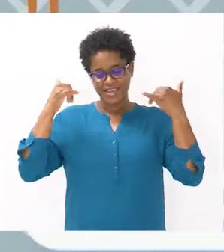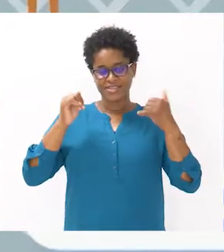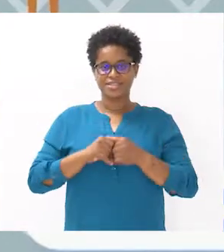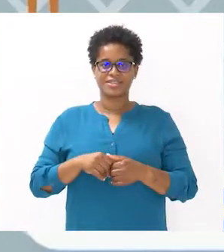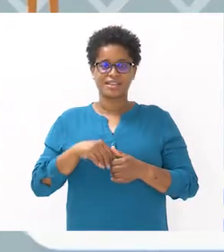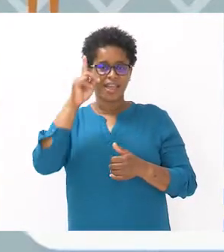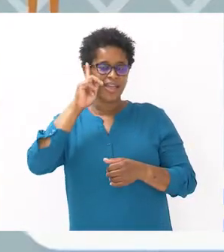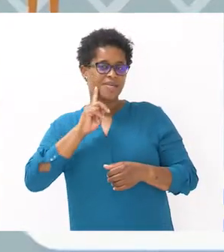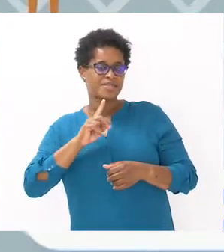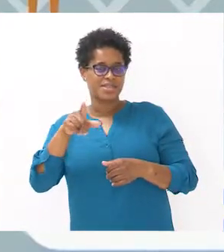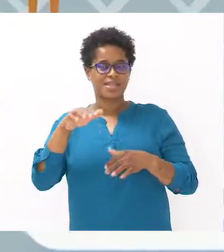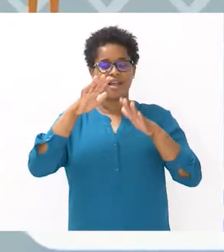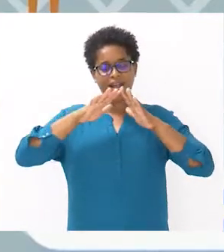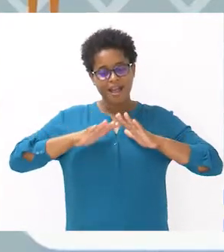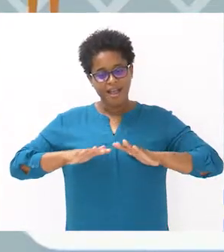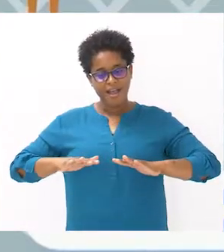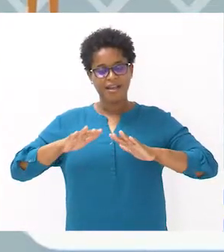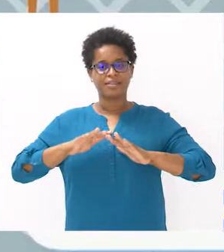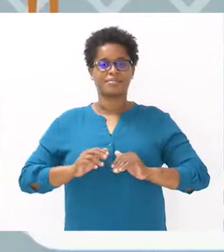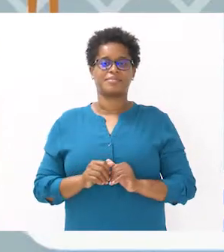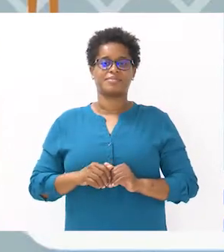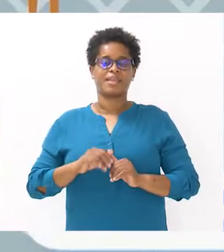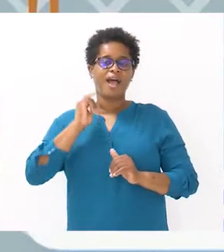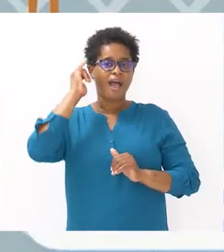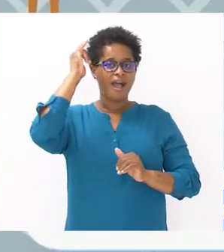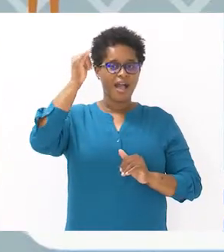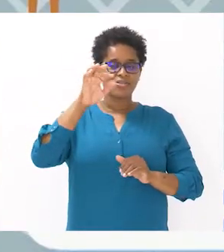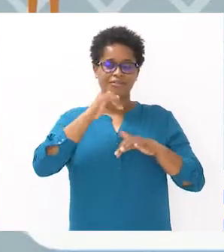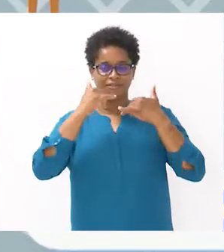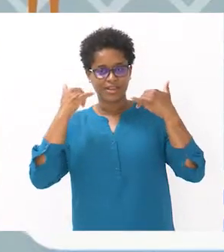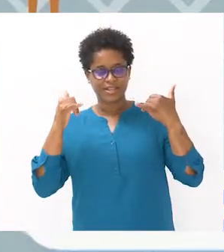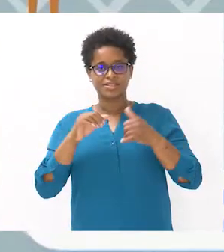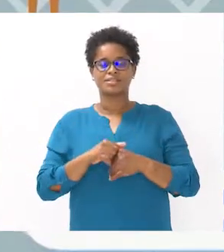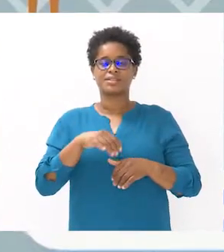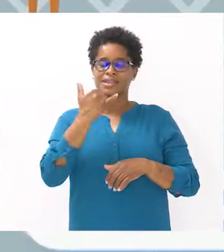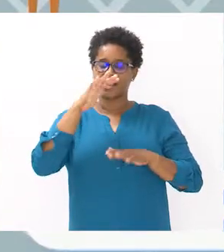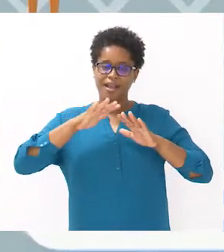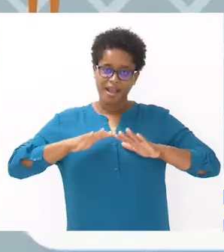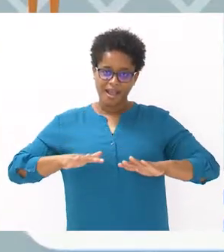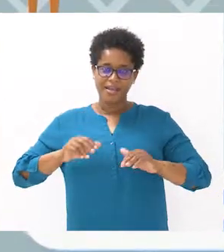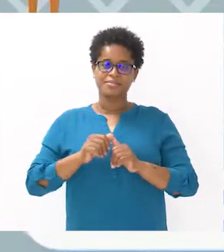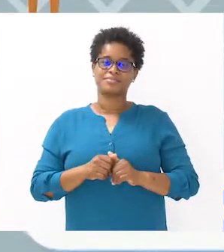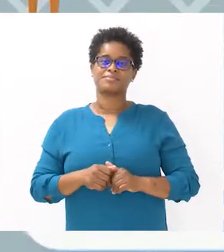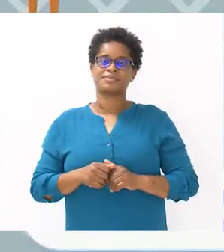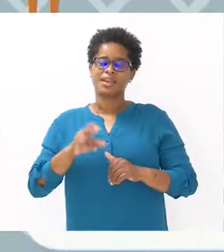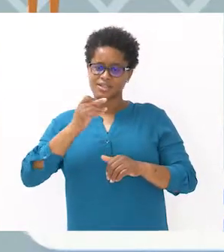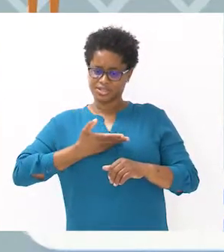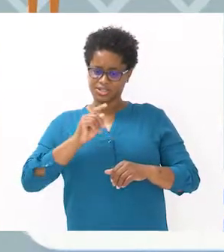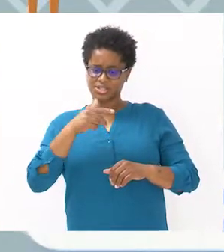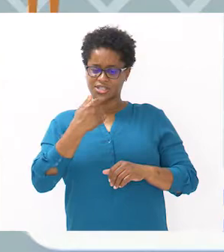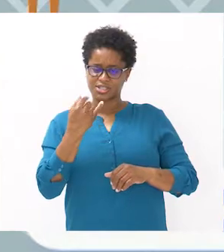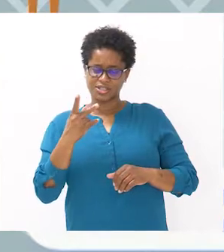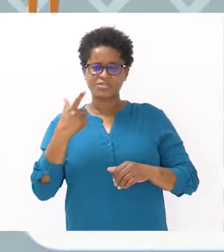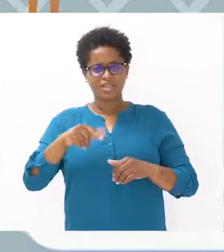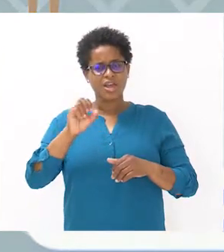A menina é calma. Alto, feliz e calma são adjetivos que estão no grau